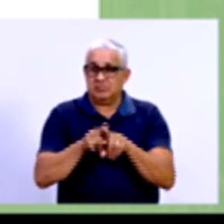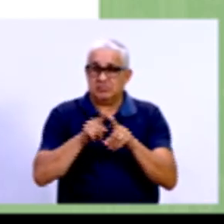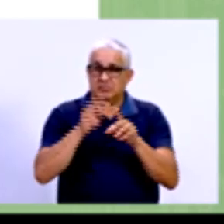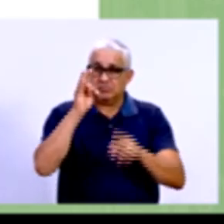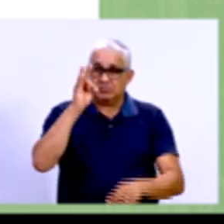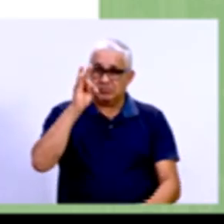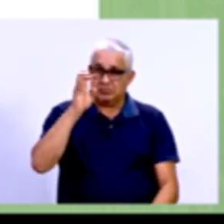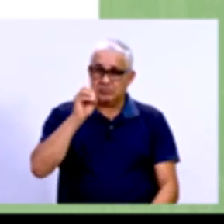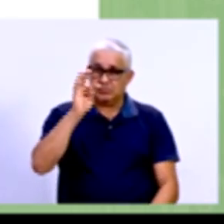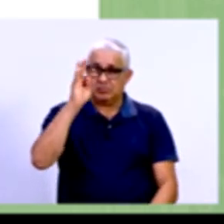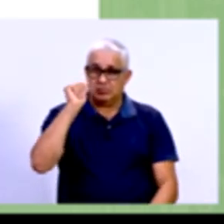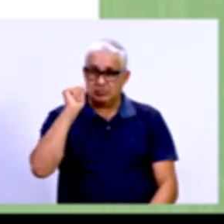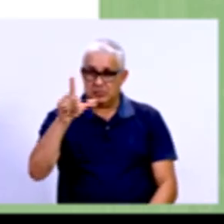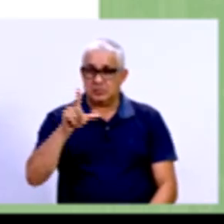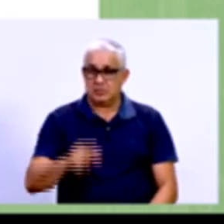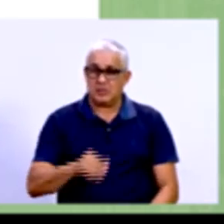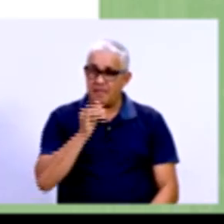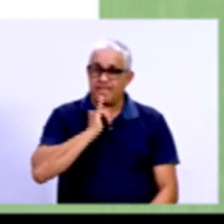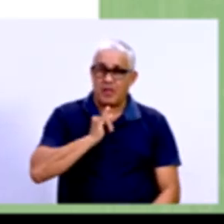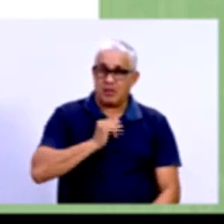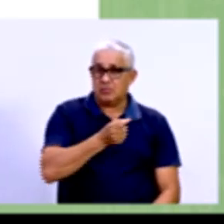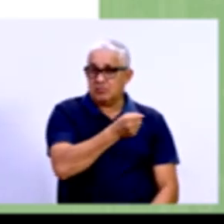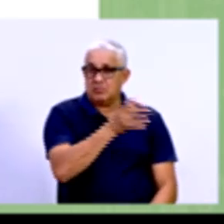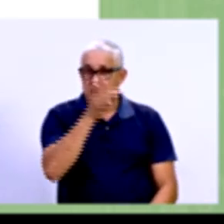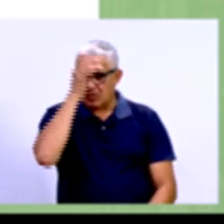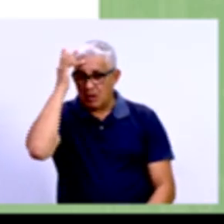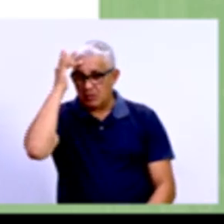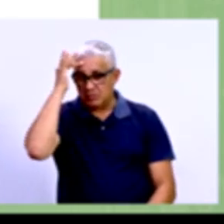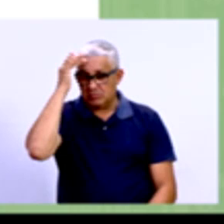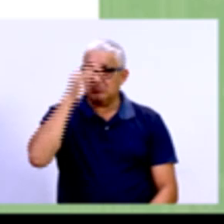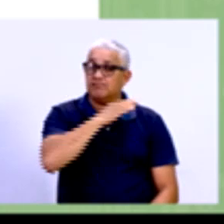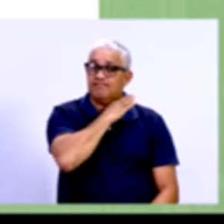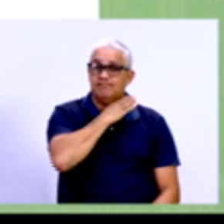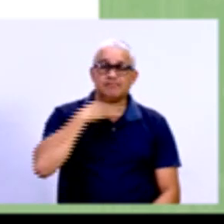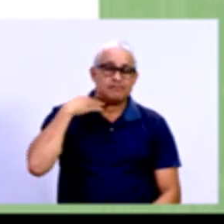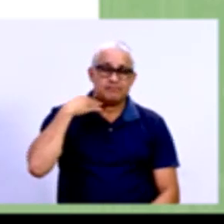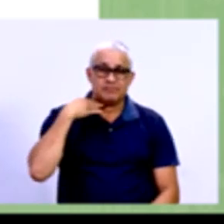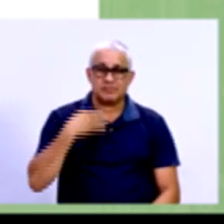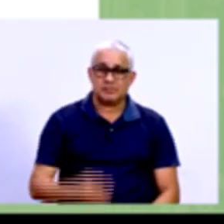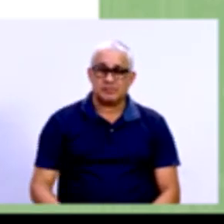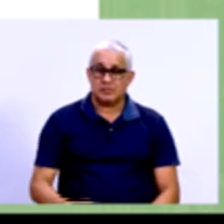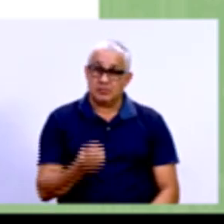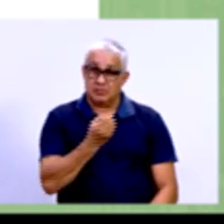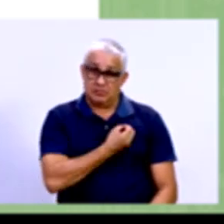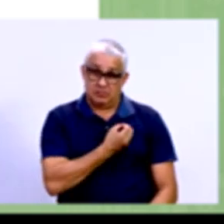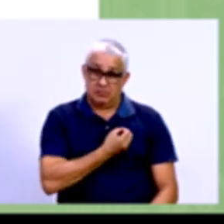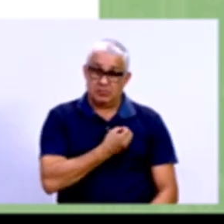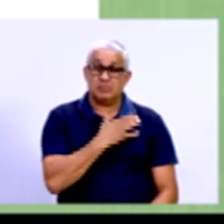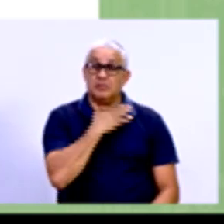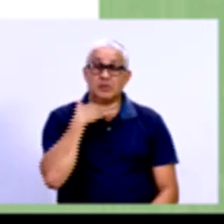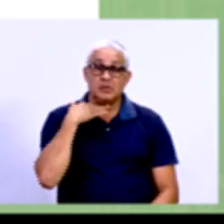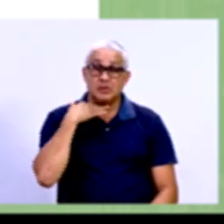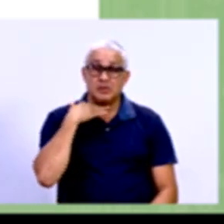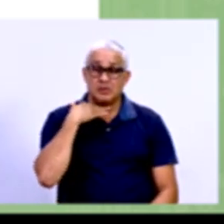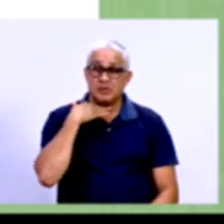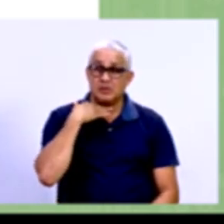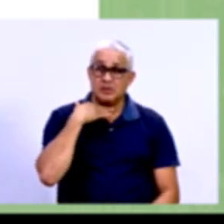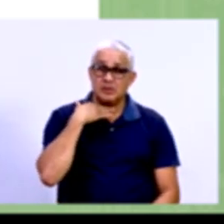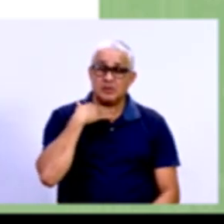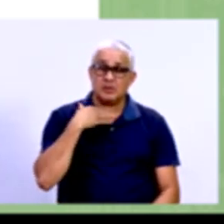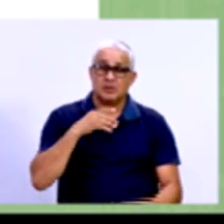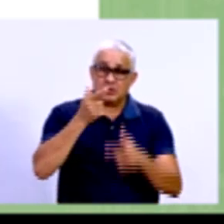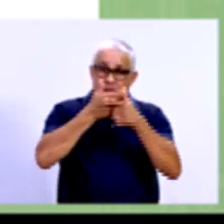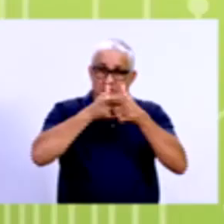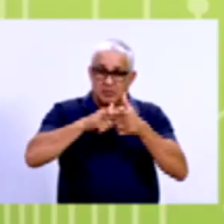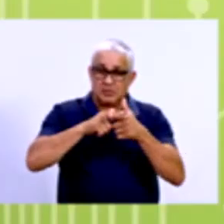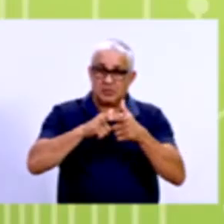ocorrências. Então, coeficiente de mortalidade, no caso, seria o número de óbitos pela população local. Então,